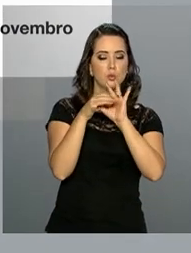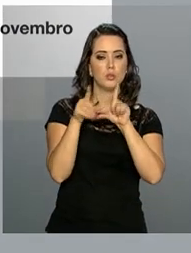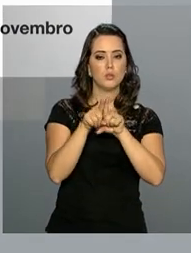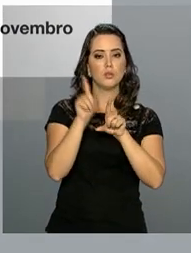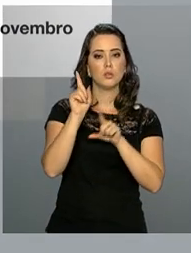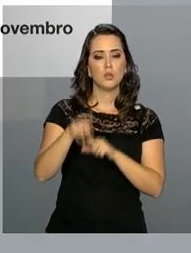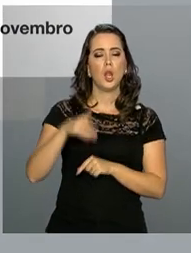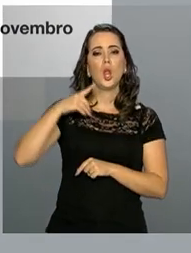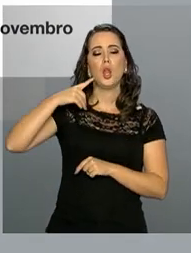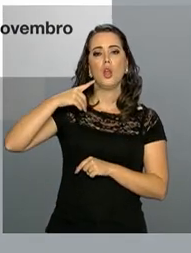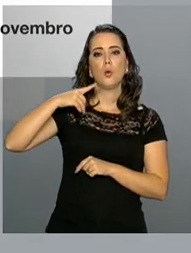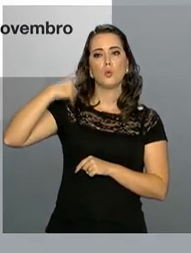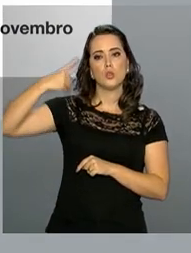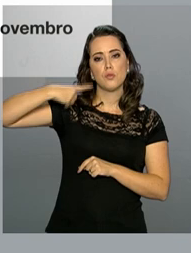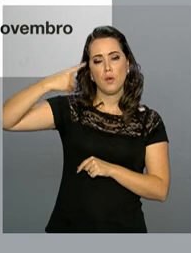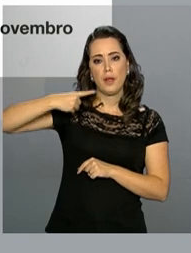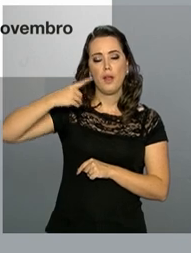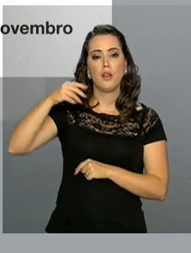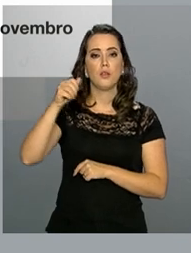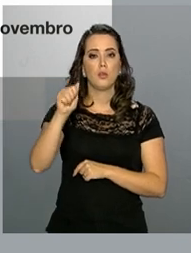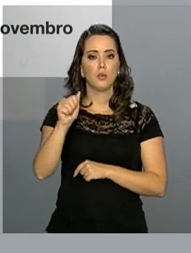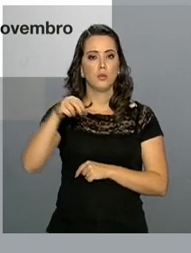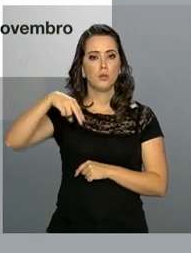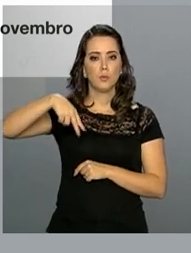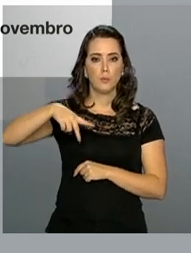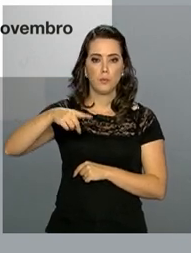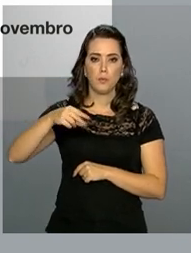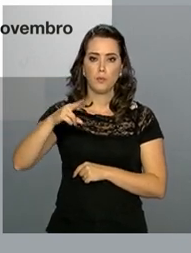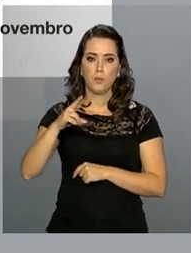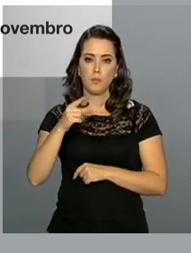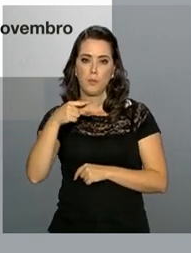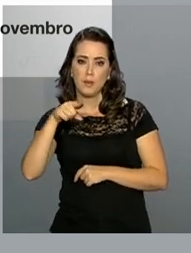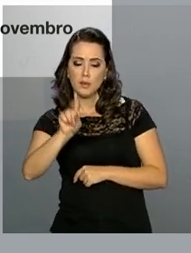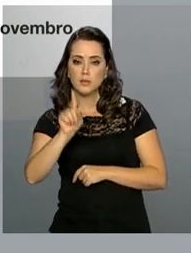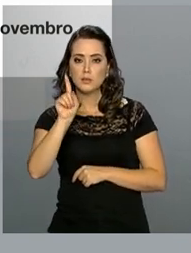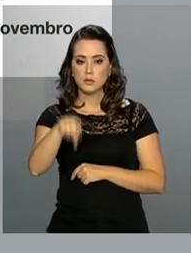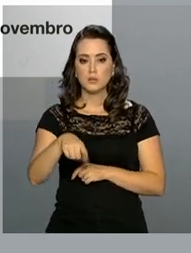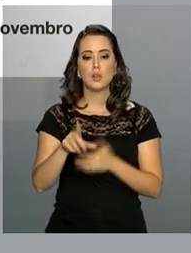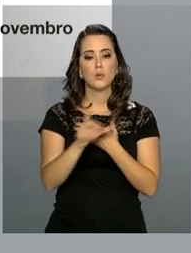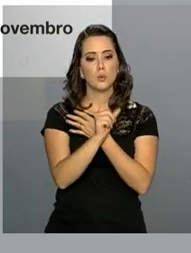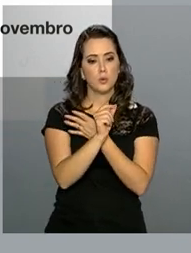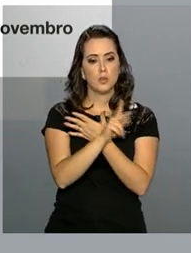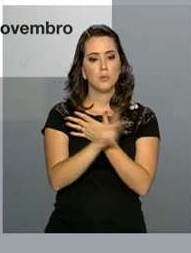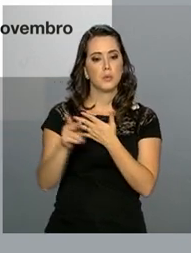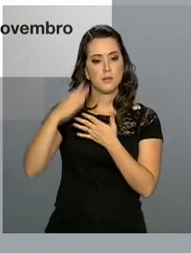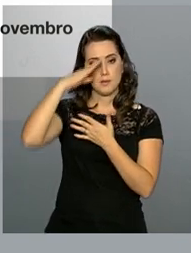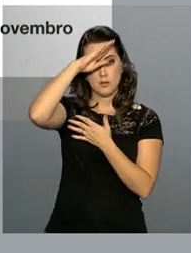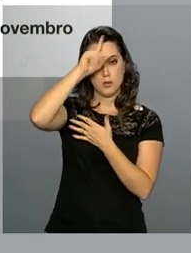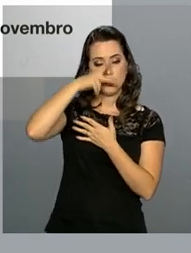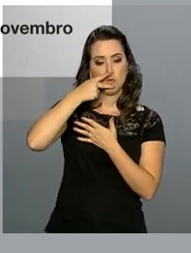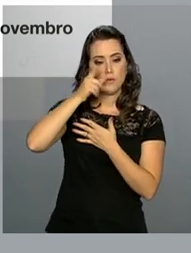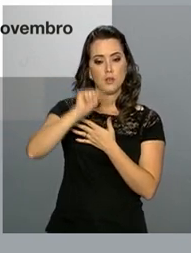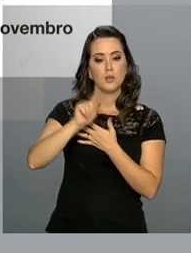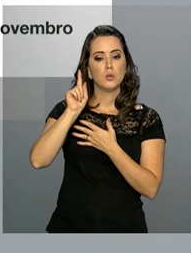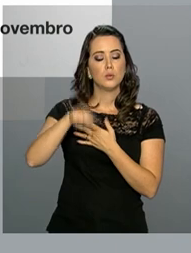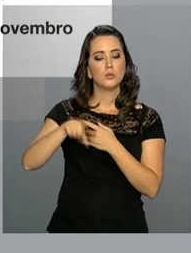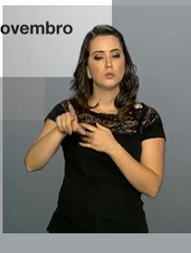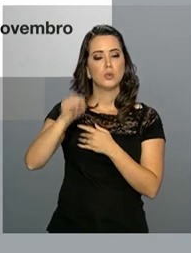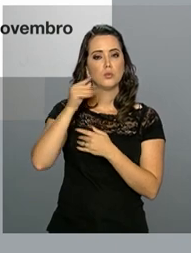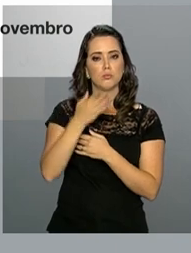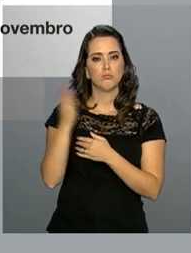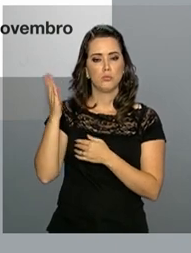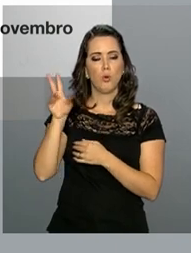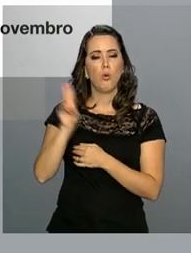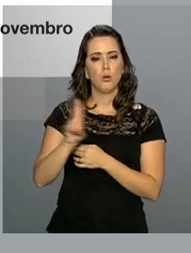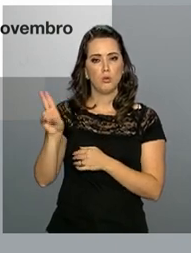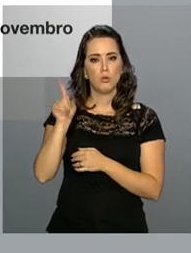do advogado André Luiz de Almeida Mendonça. O anúncio foi feito pelo Twitter do presidente eleito. André Luiz vai assumir